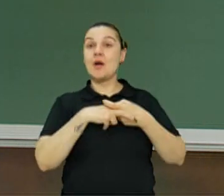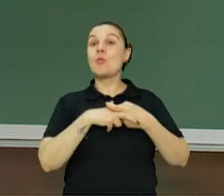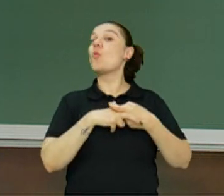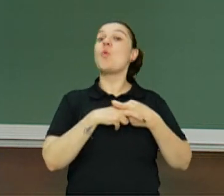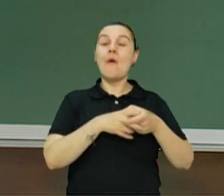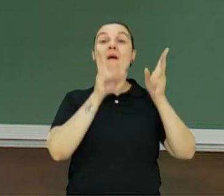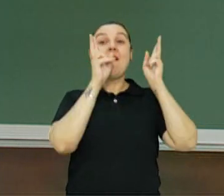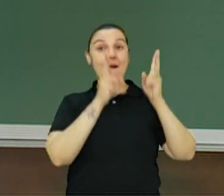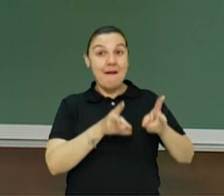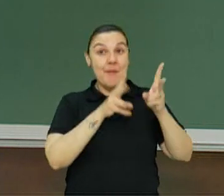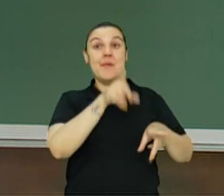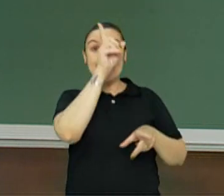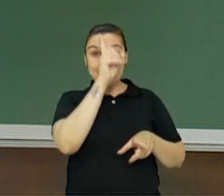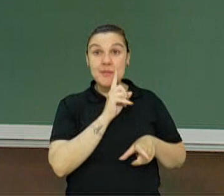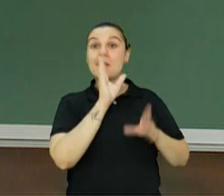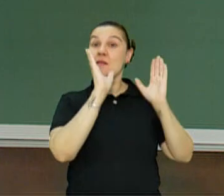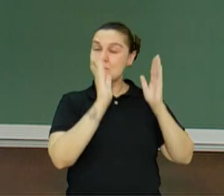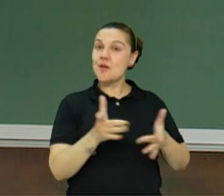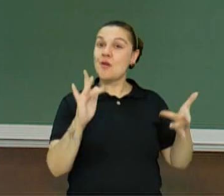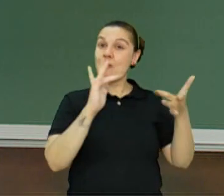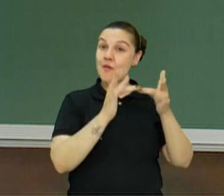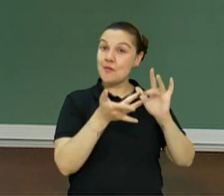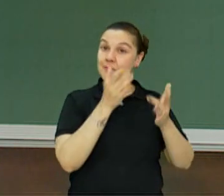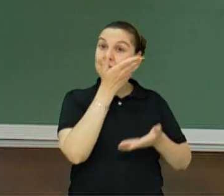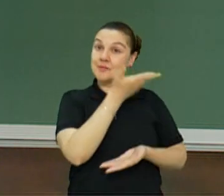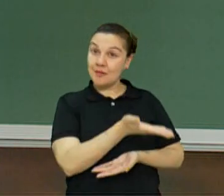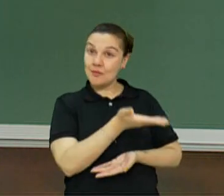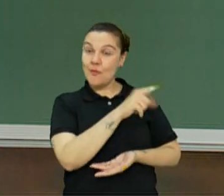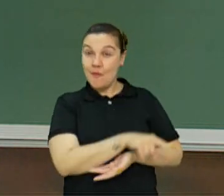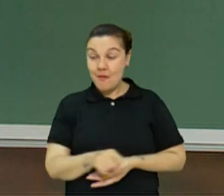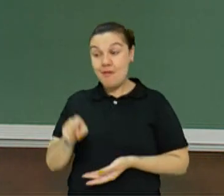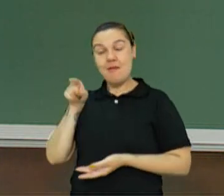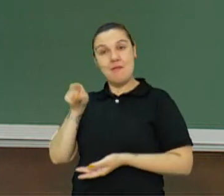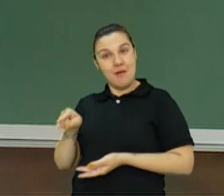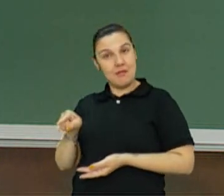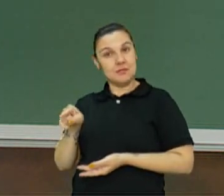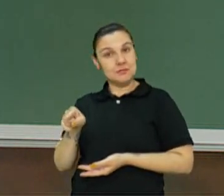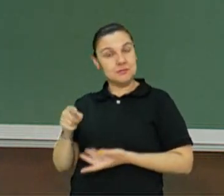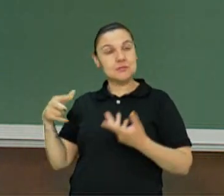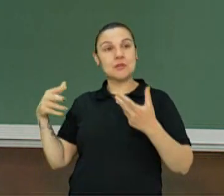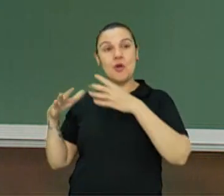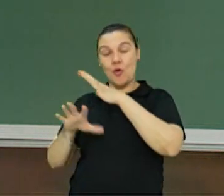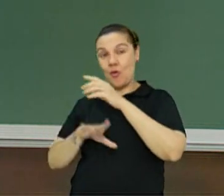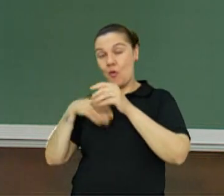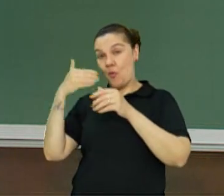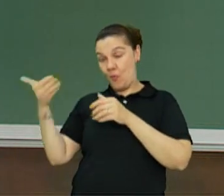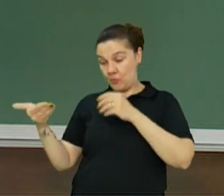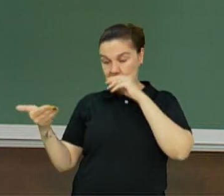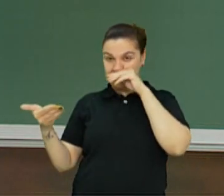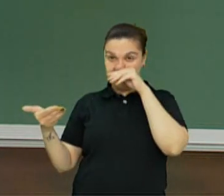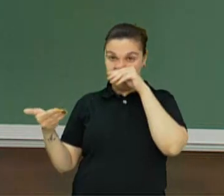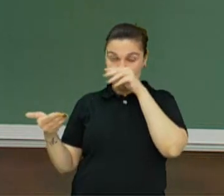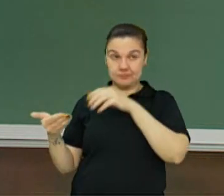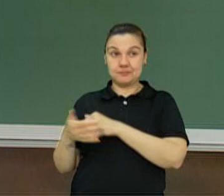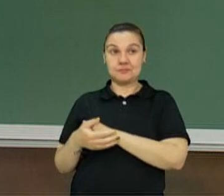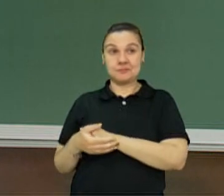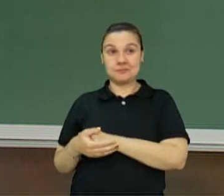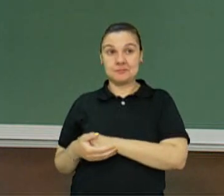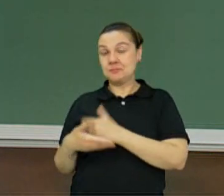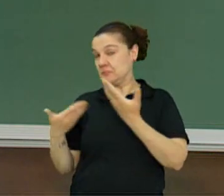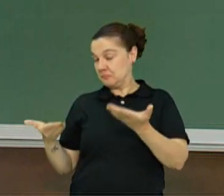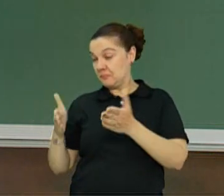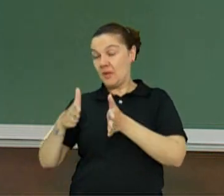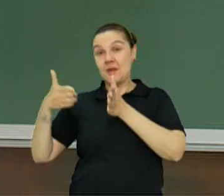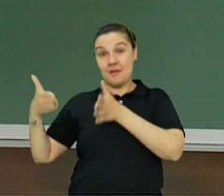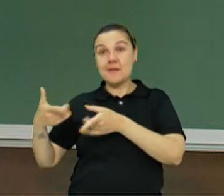com aquelas que elas já tinham contato. E aquelas outras que estavam no ambiente lá, dois, vamos dizer